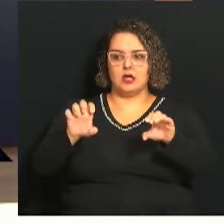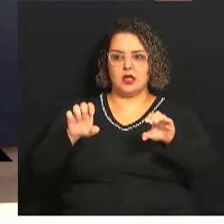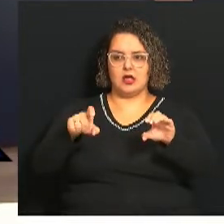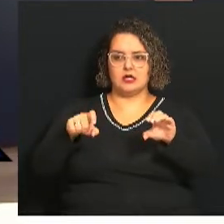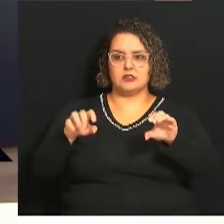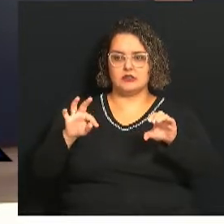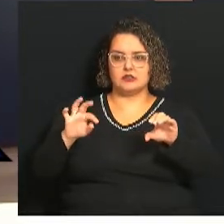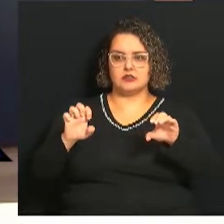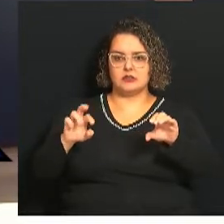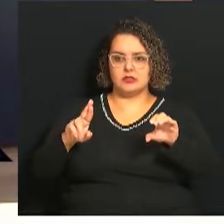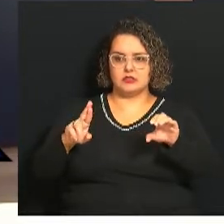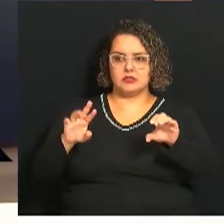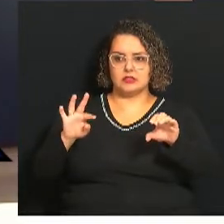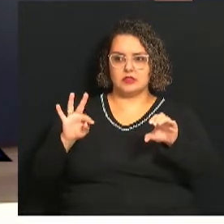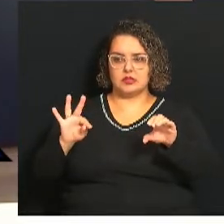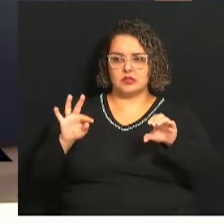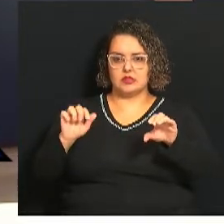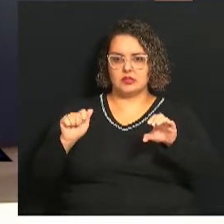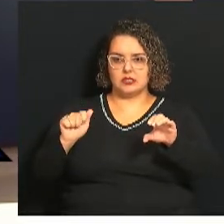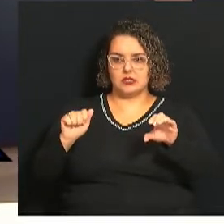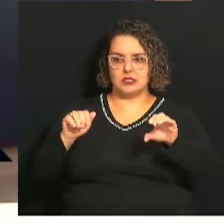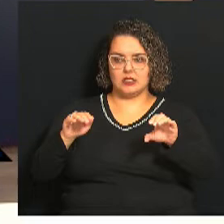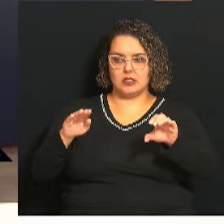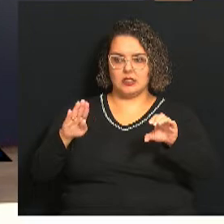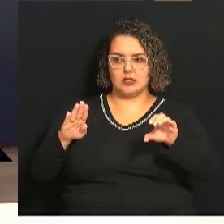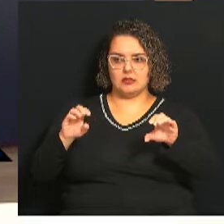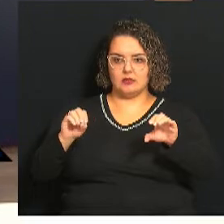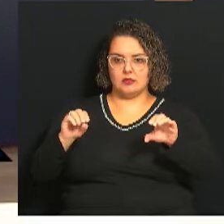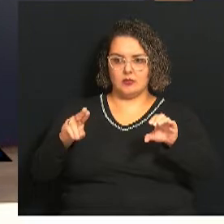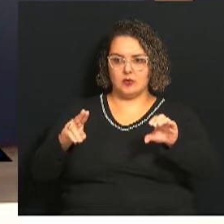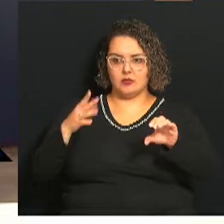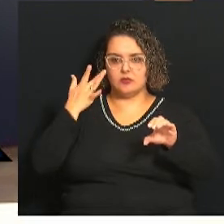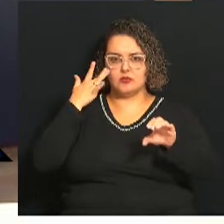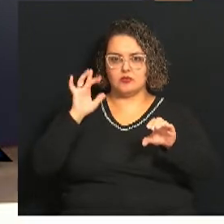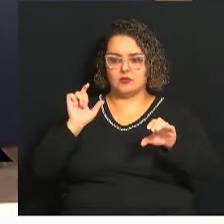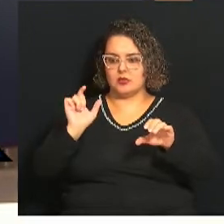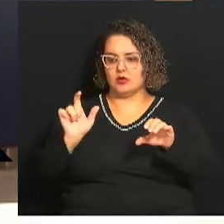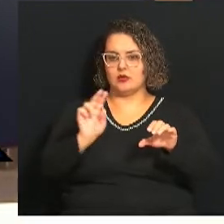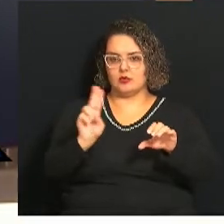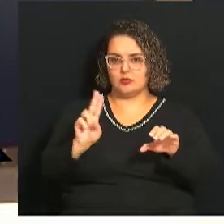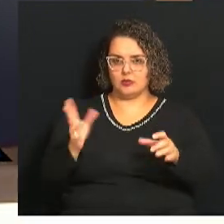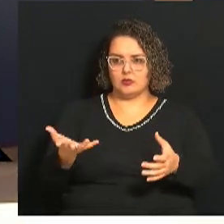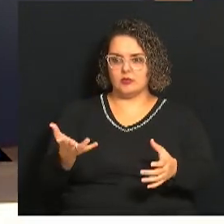Pedro, né? E também as dificuldades de implantar